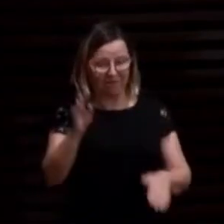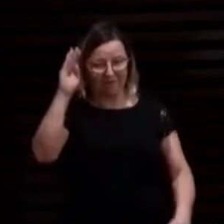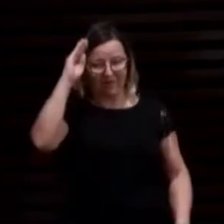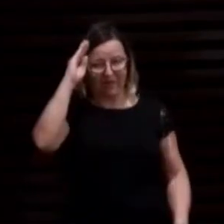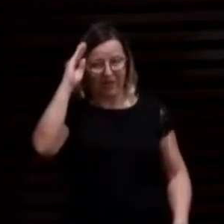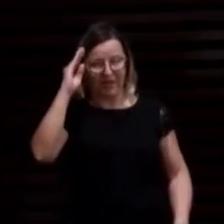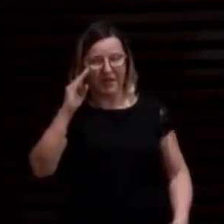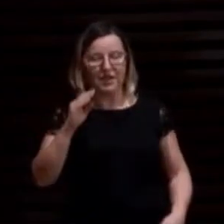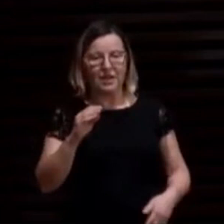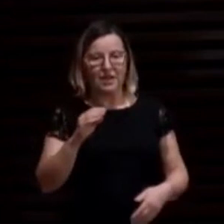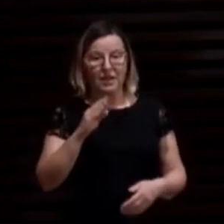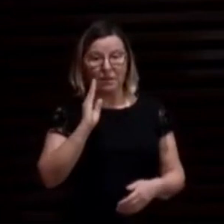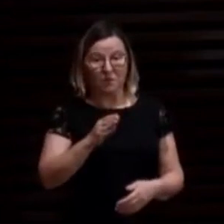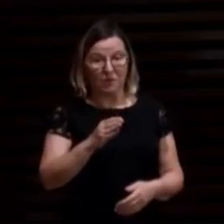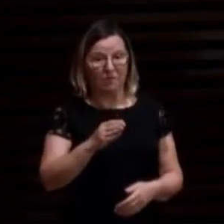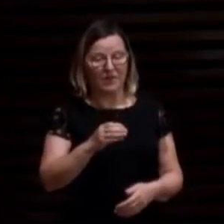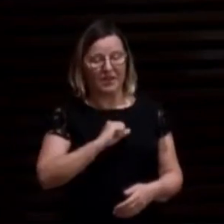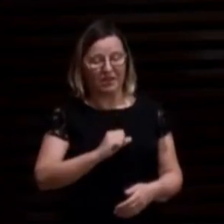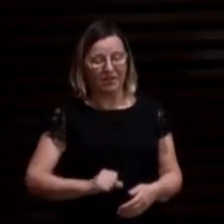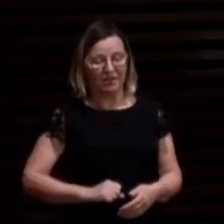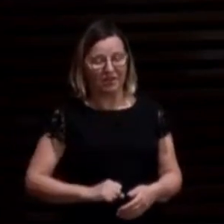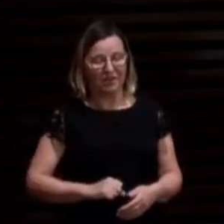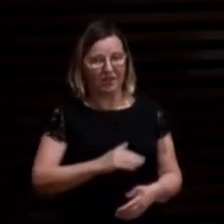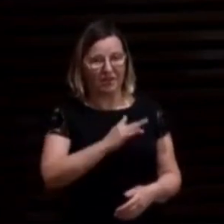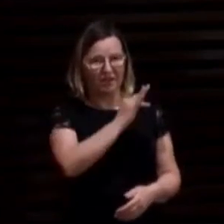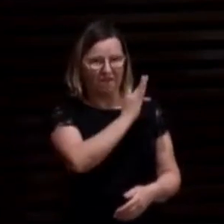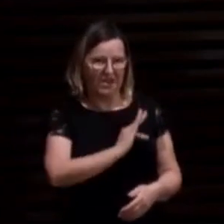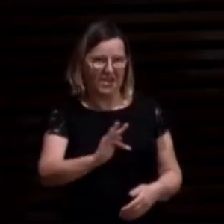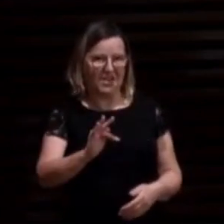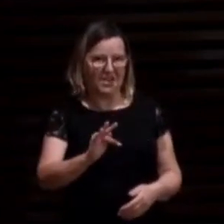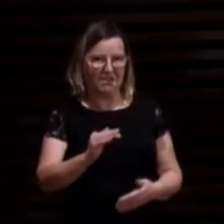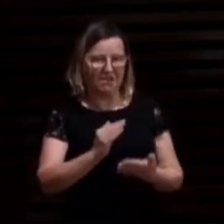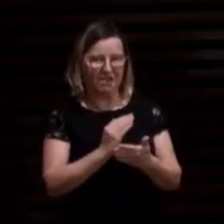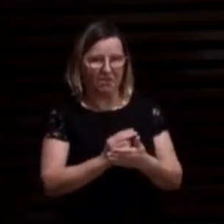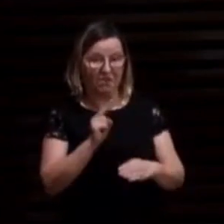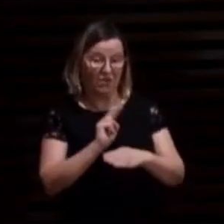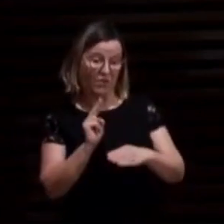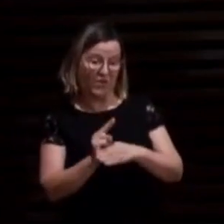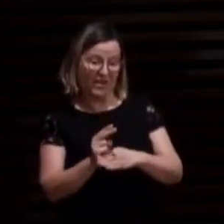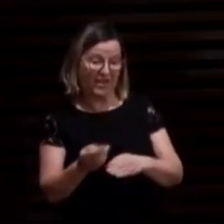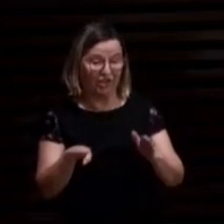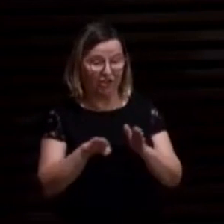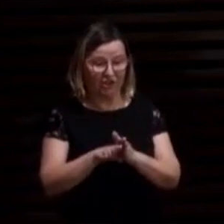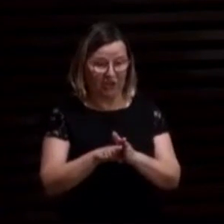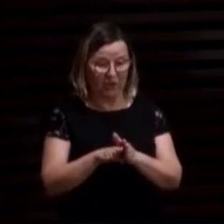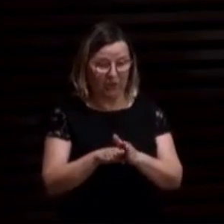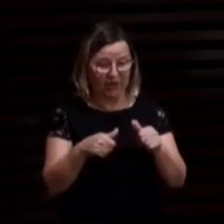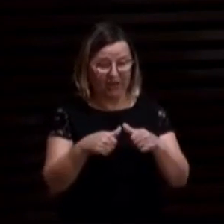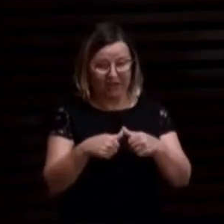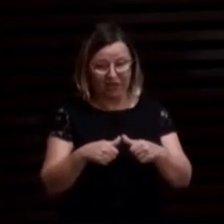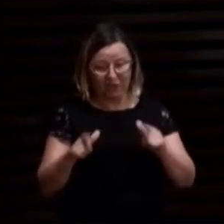principais sacerdotes e dos fariseus, alguns guardas, chegou a este lugar com lanternas, tochas